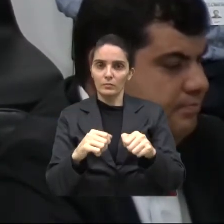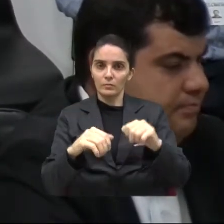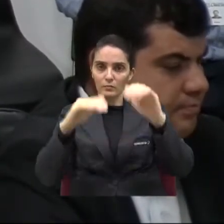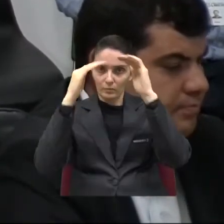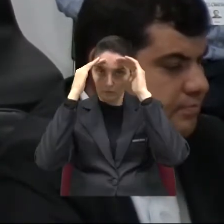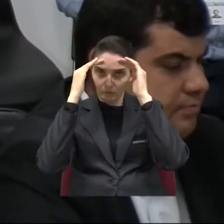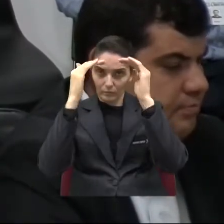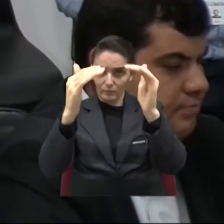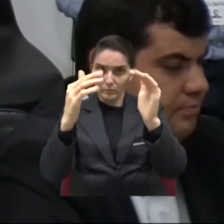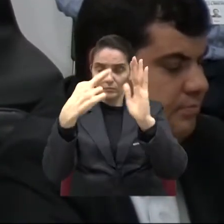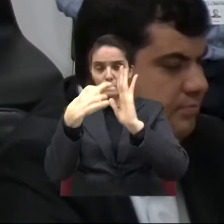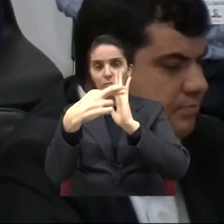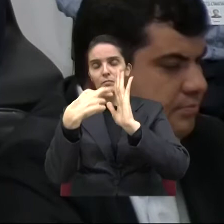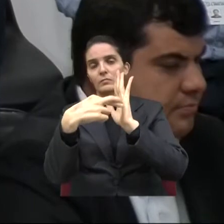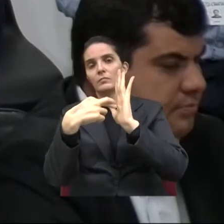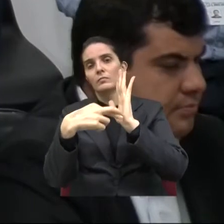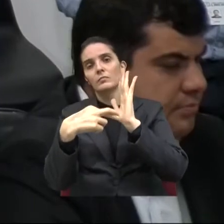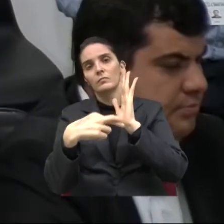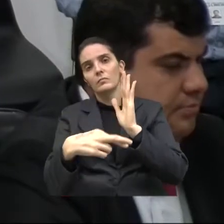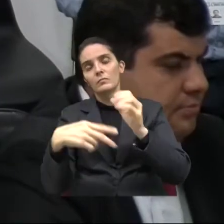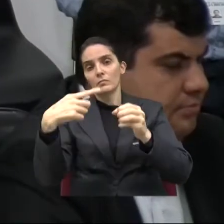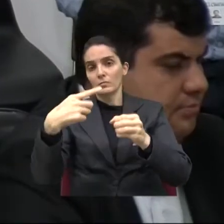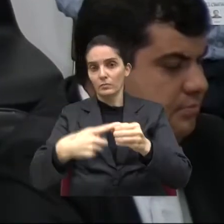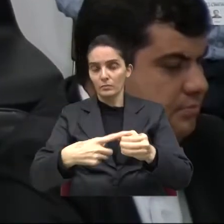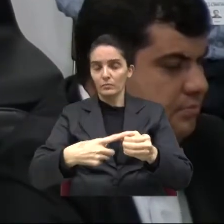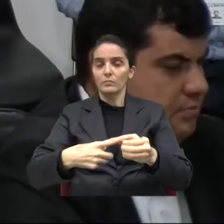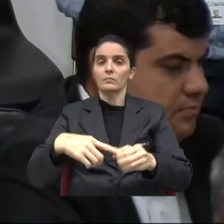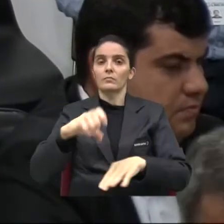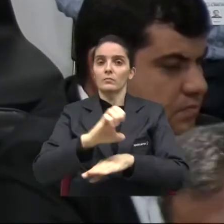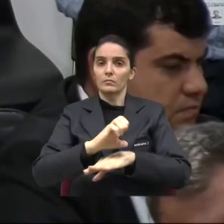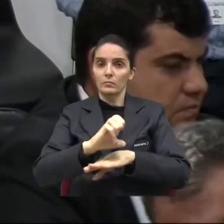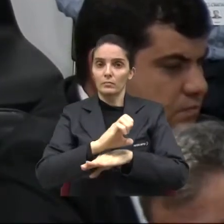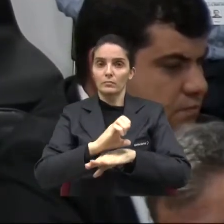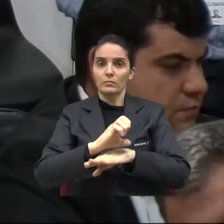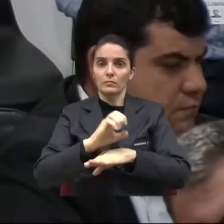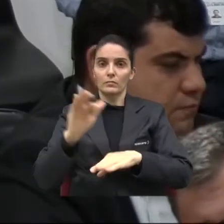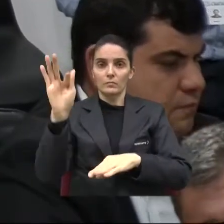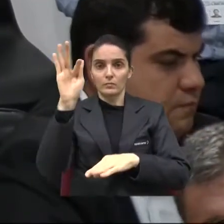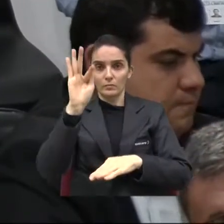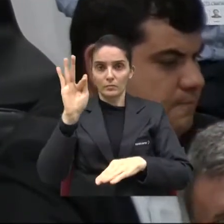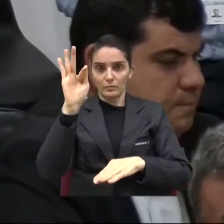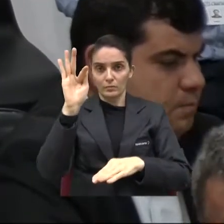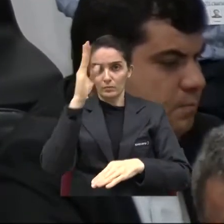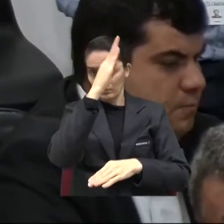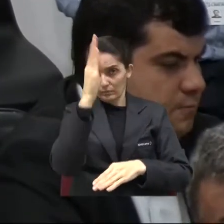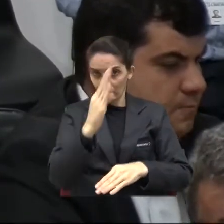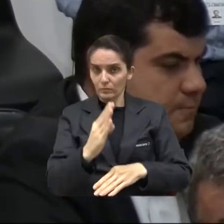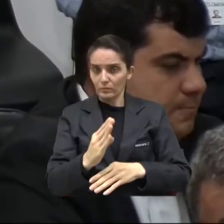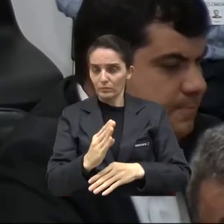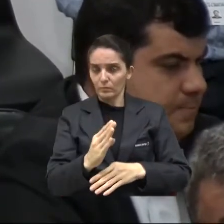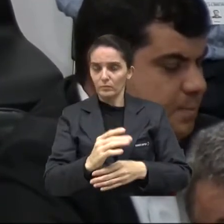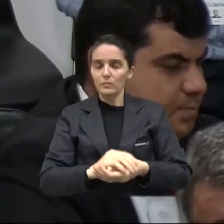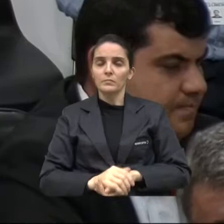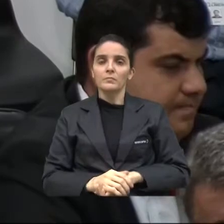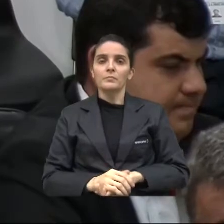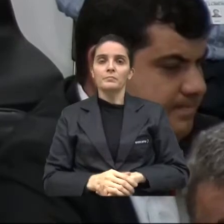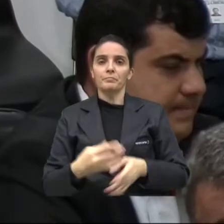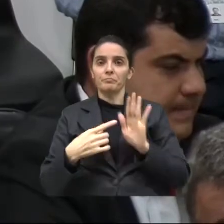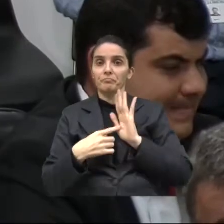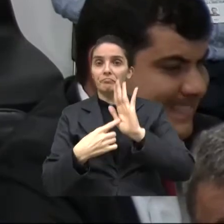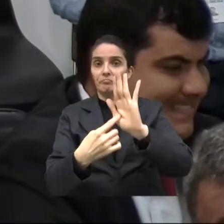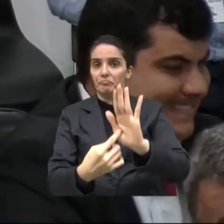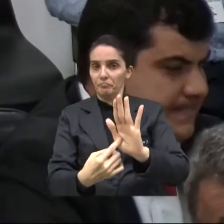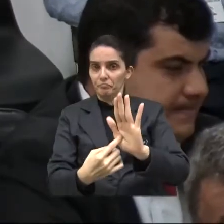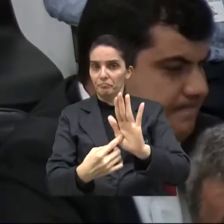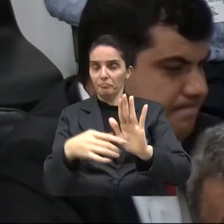regras municipais, estaduais e federais. É somente isso que nós estamos aprovando. Eu acho que é mostrar para o investidor